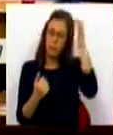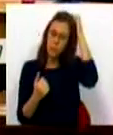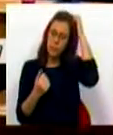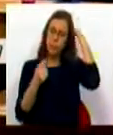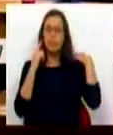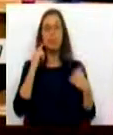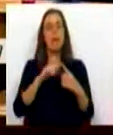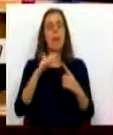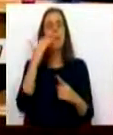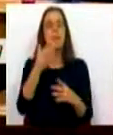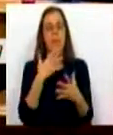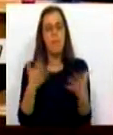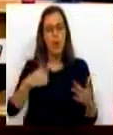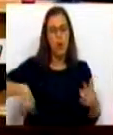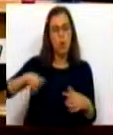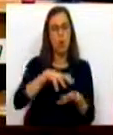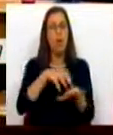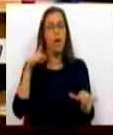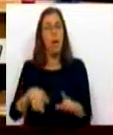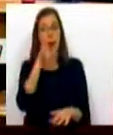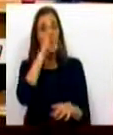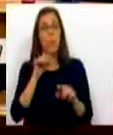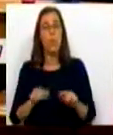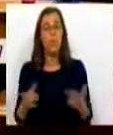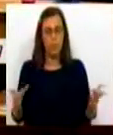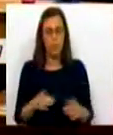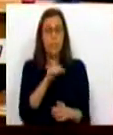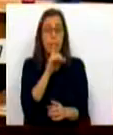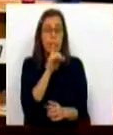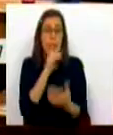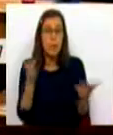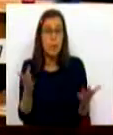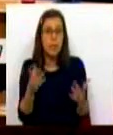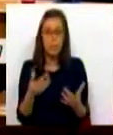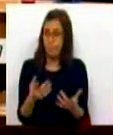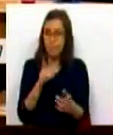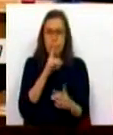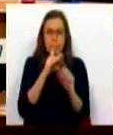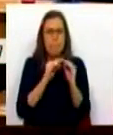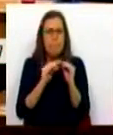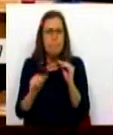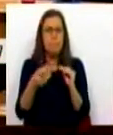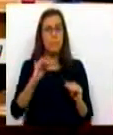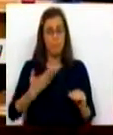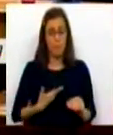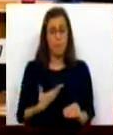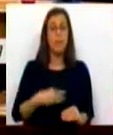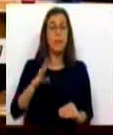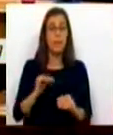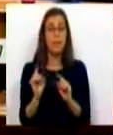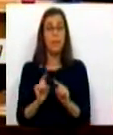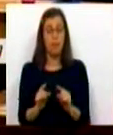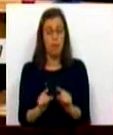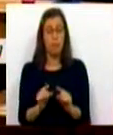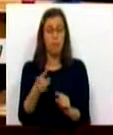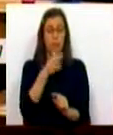ambição desta maioria parlamentar e deste Governo, o silêncio ensurdecedor do PSD e do CDS